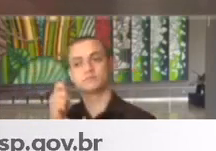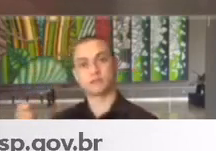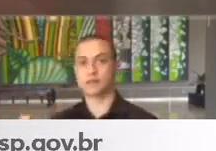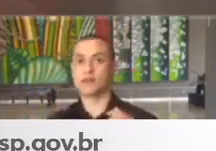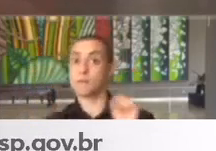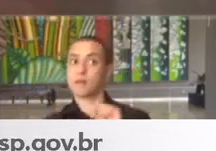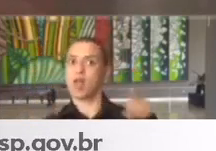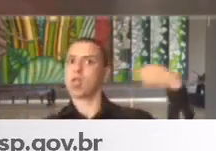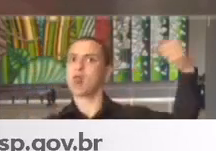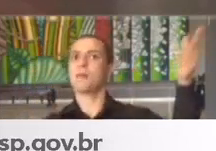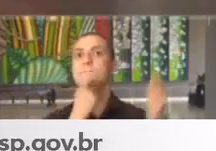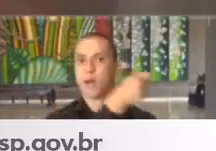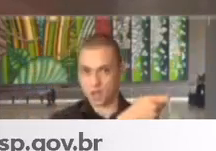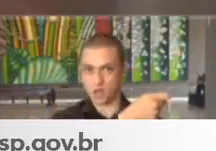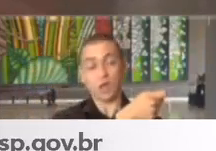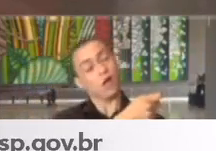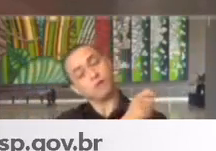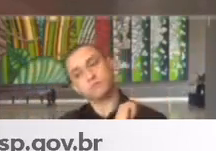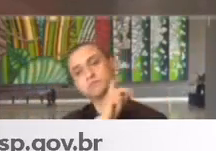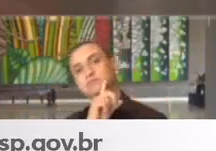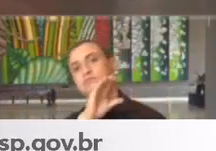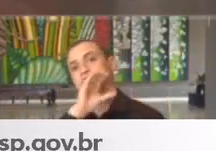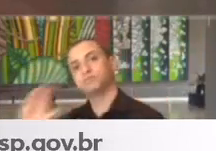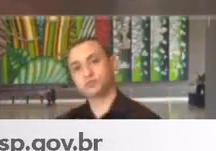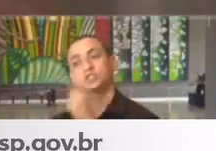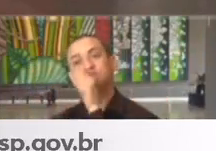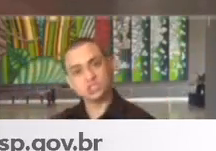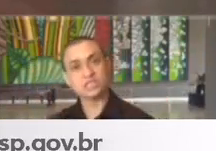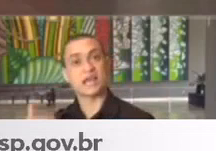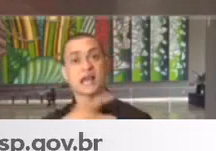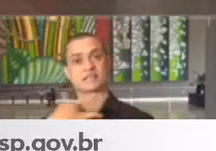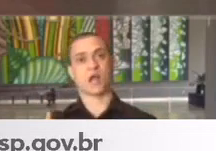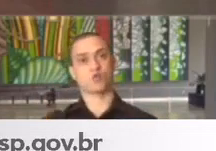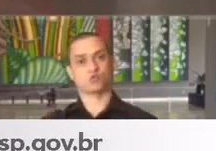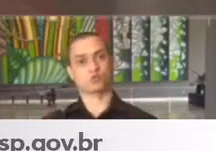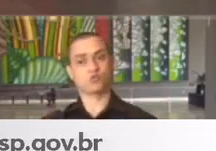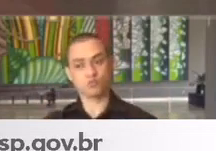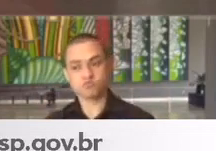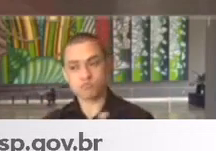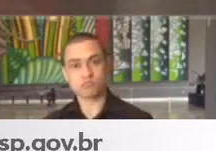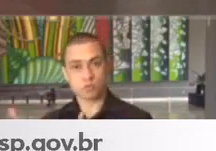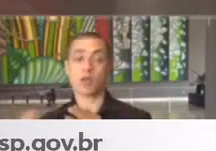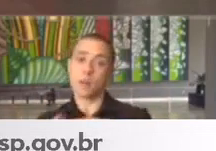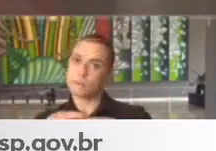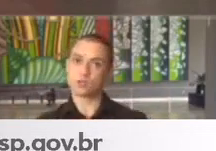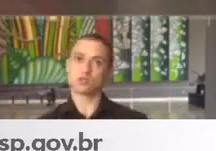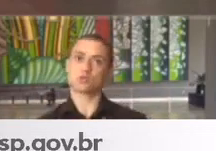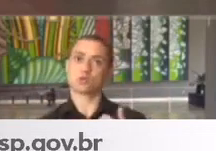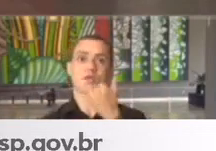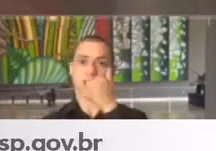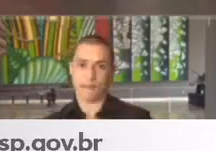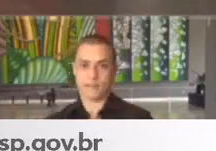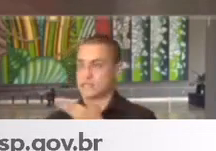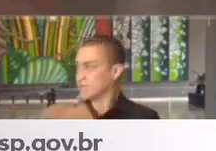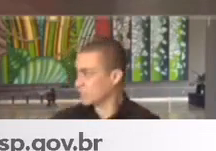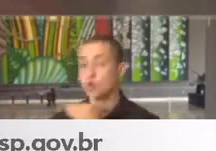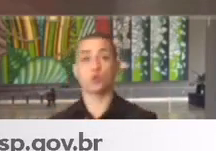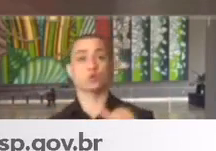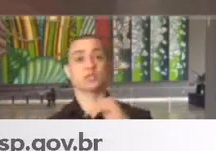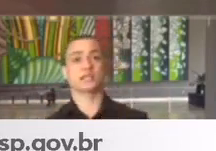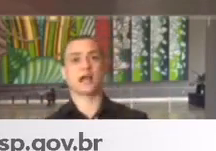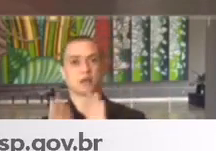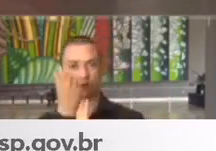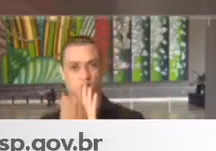pagamento para o Tesouro Nacional serão destinados para a saúde pública, razão que justifica a presença aqui do secretário da